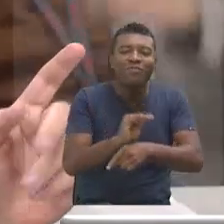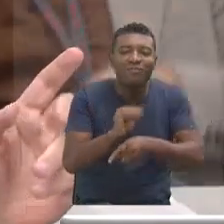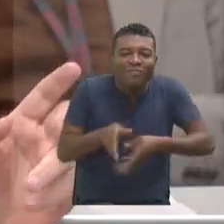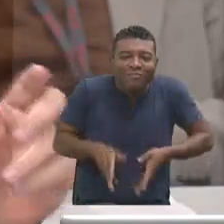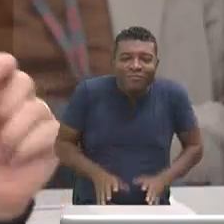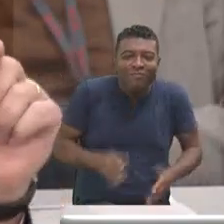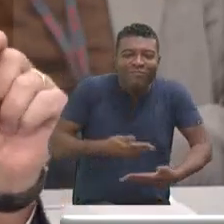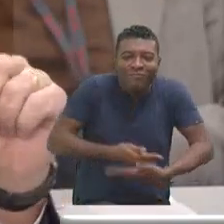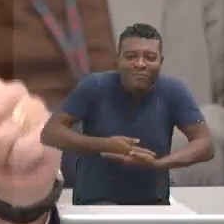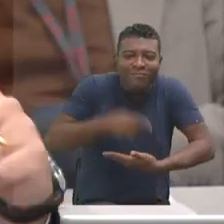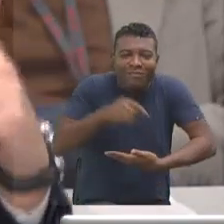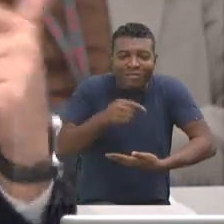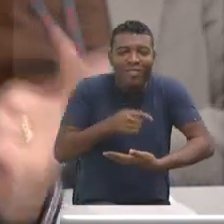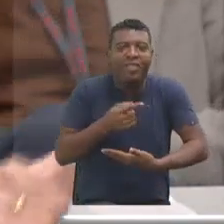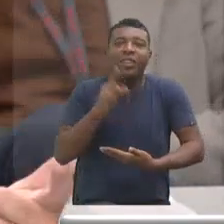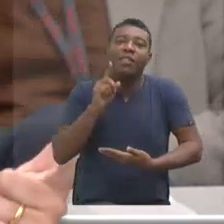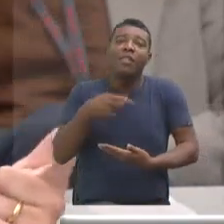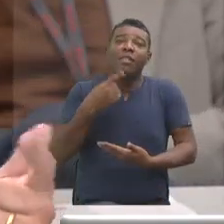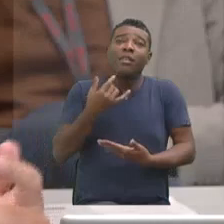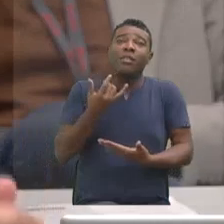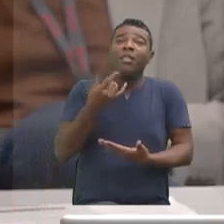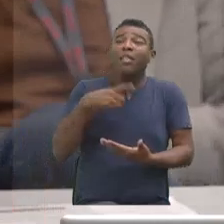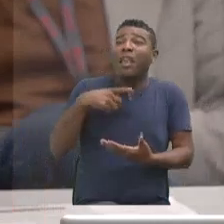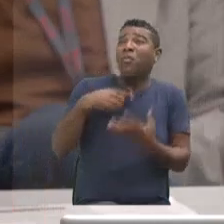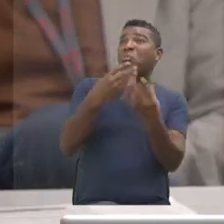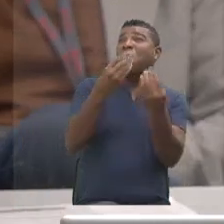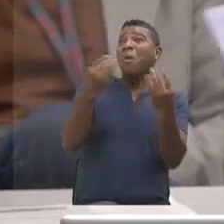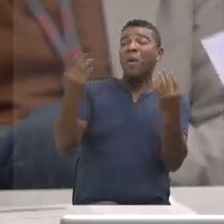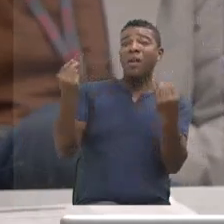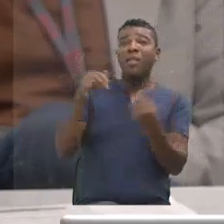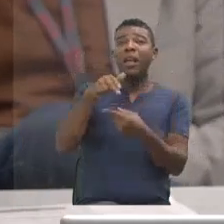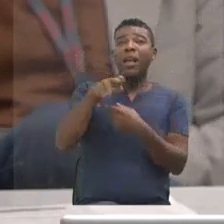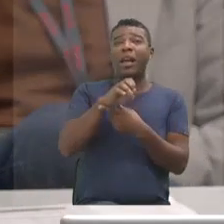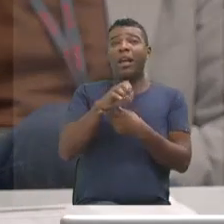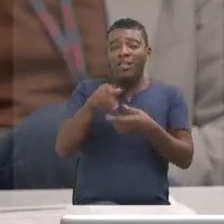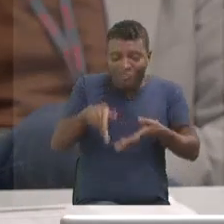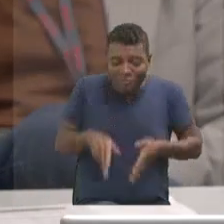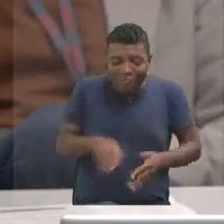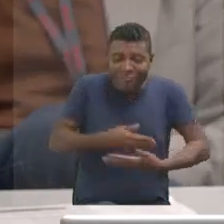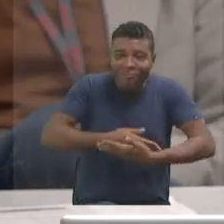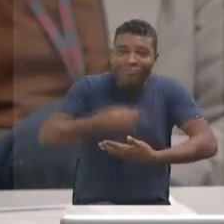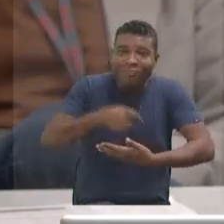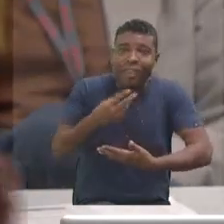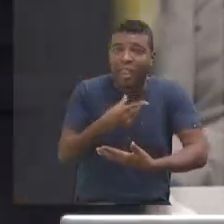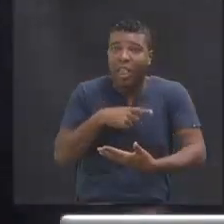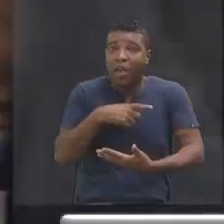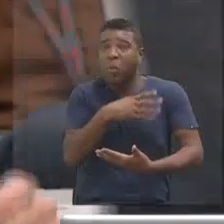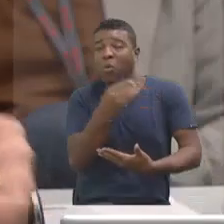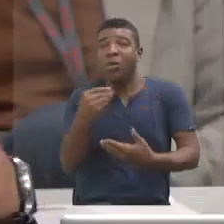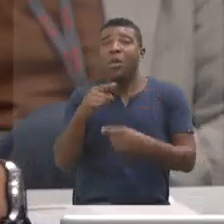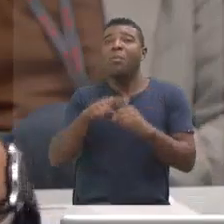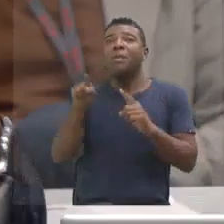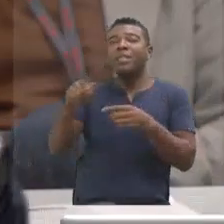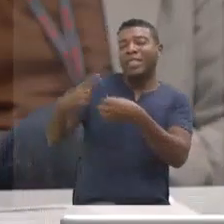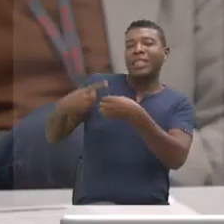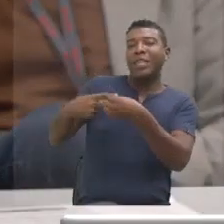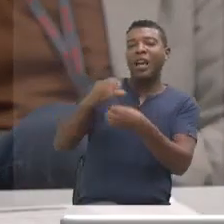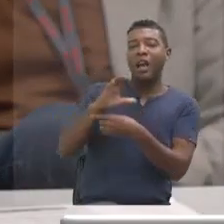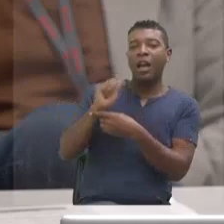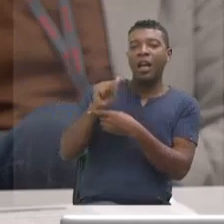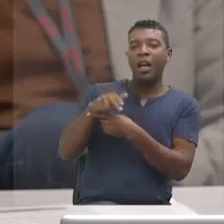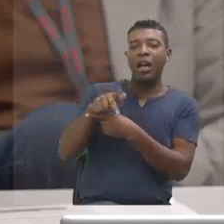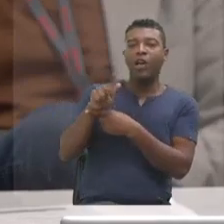vale a pena lembrar que nós temos muito tem Neonatal e pouco unidade de cuidado intermediário convencional e Canguru e a gente está